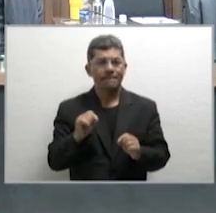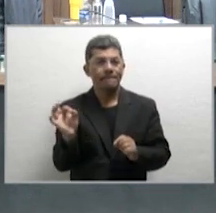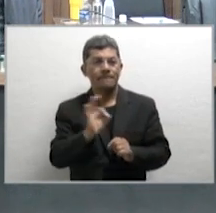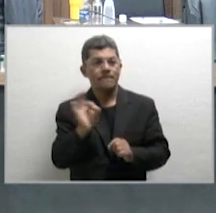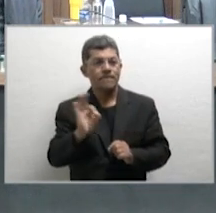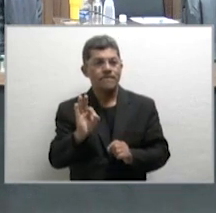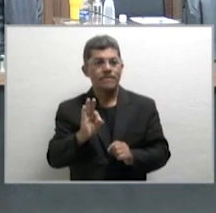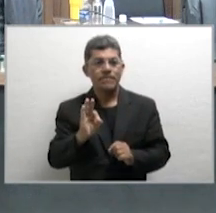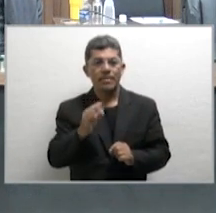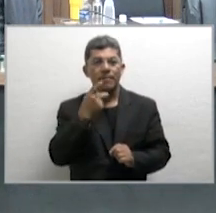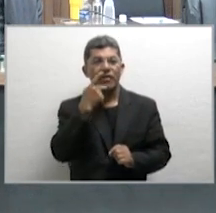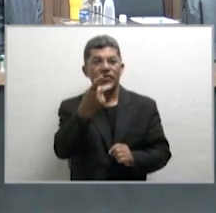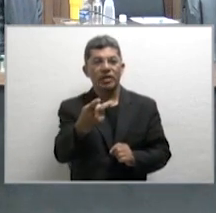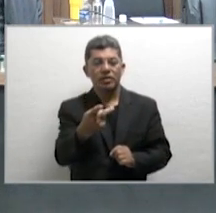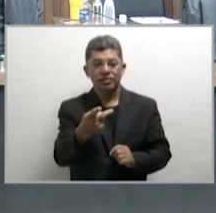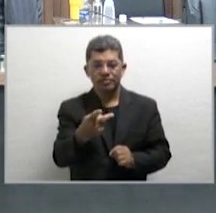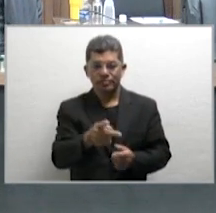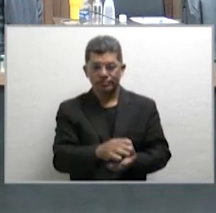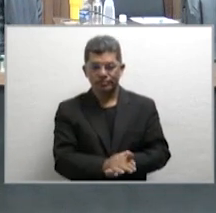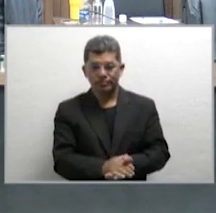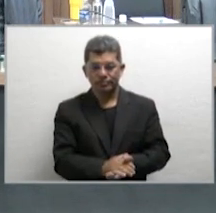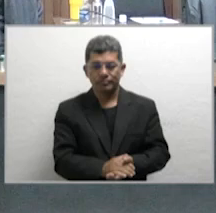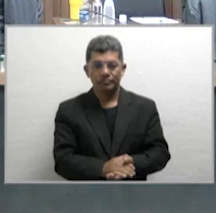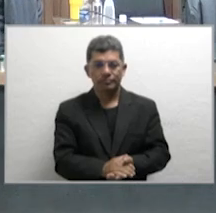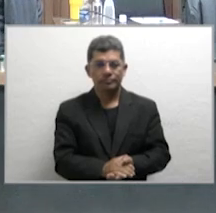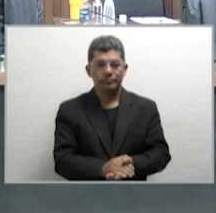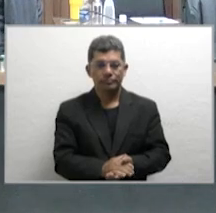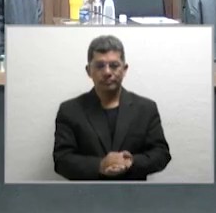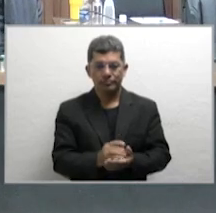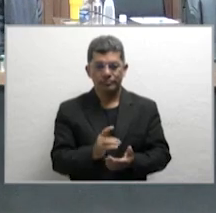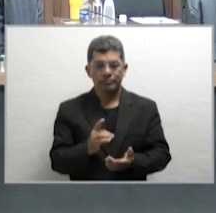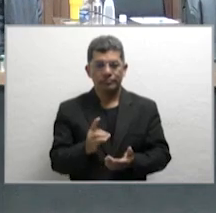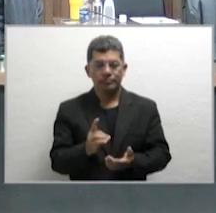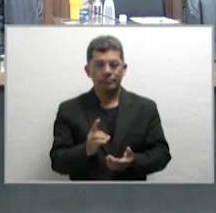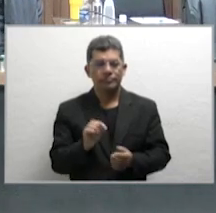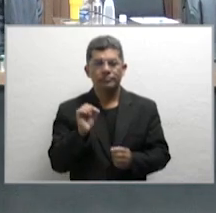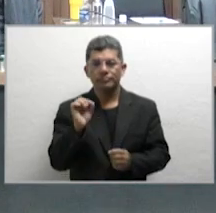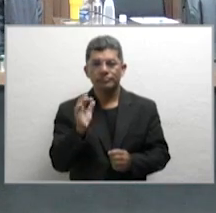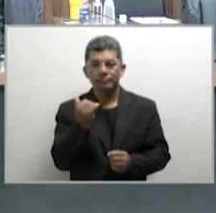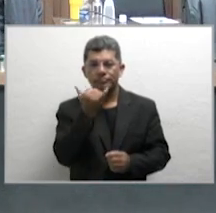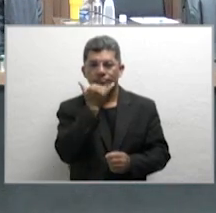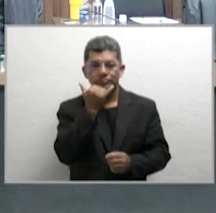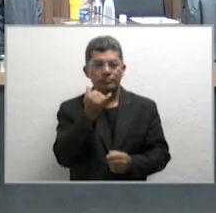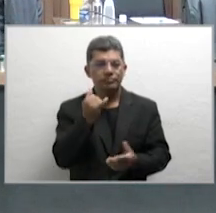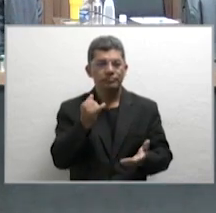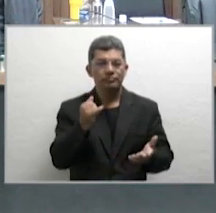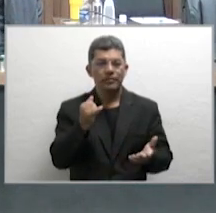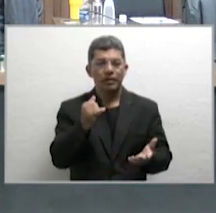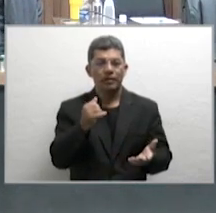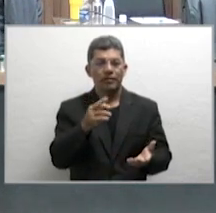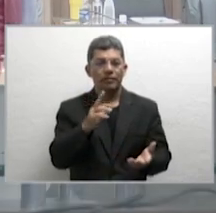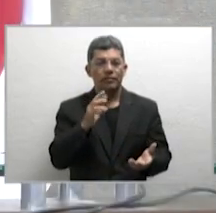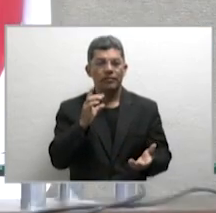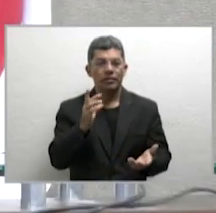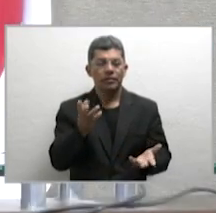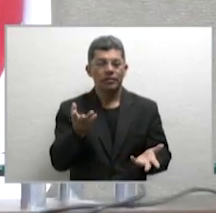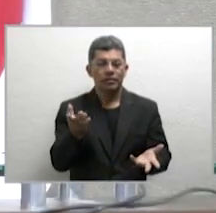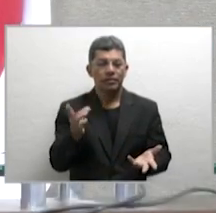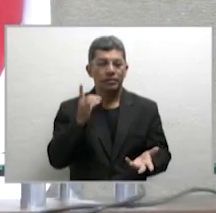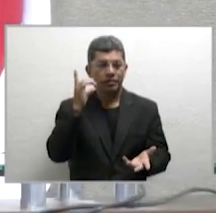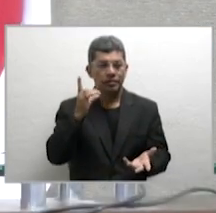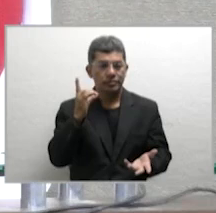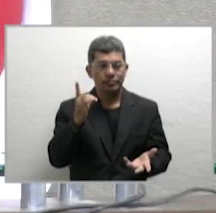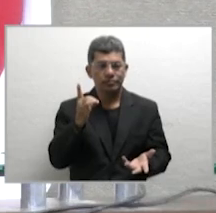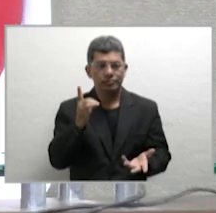nenhum colega para falar. Deputado presidente Roberto Cidade. Senhor presidente, desculpa, é que eu estava ali. Obrigado. Não gostaria